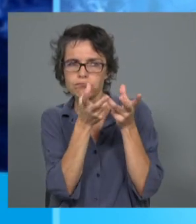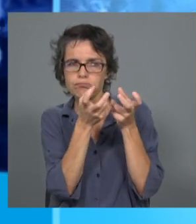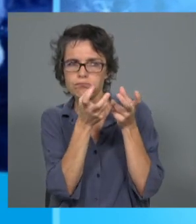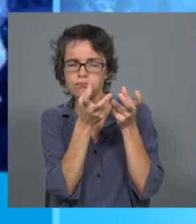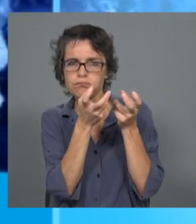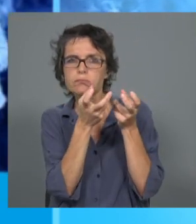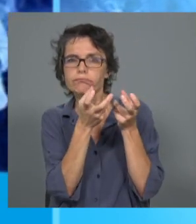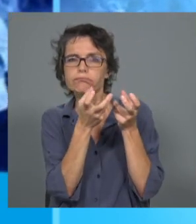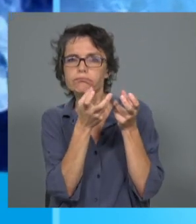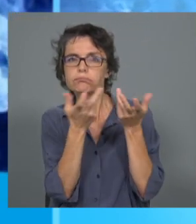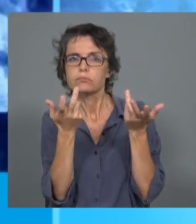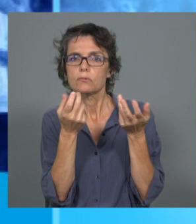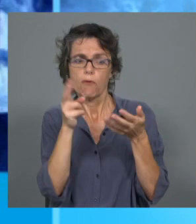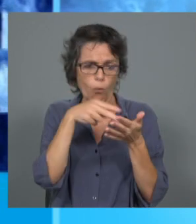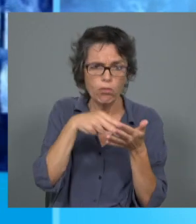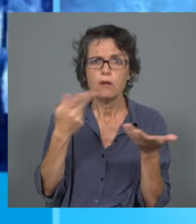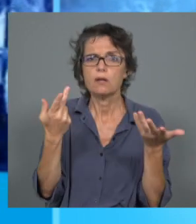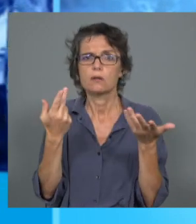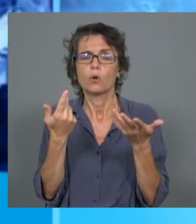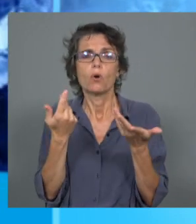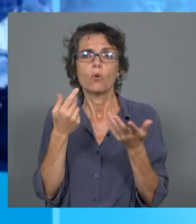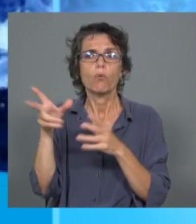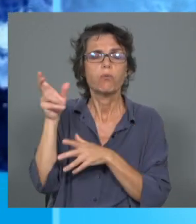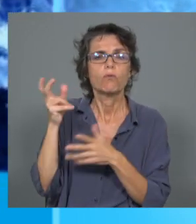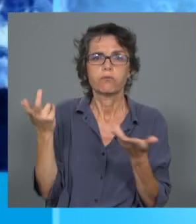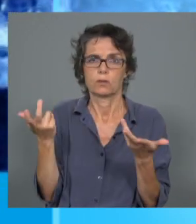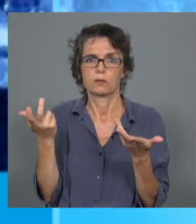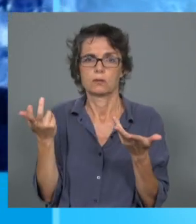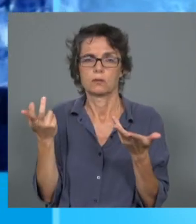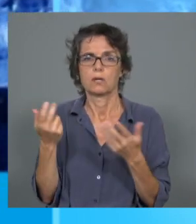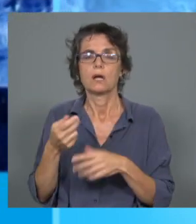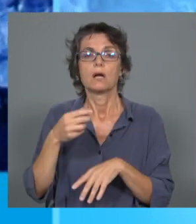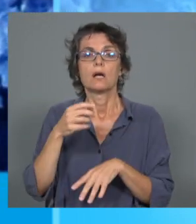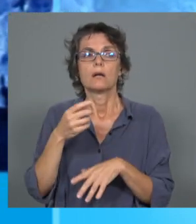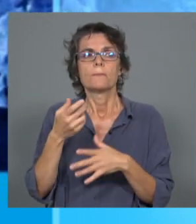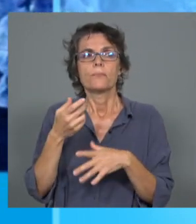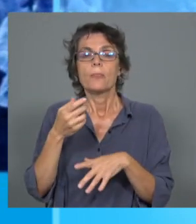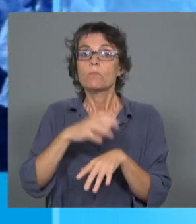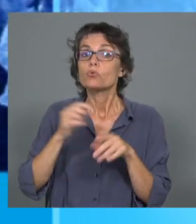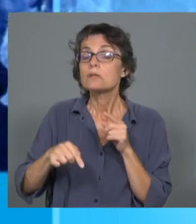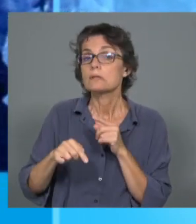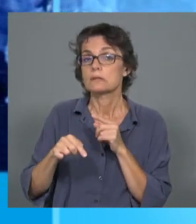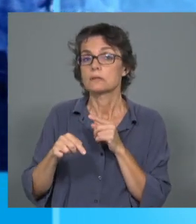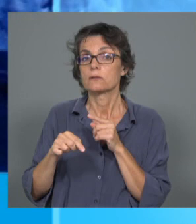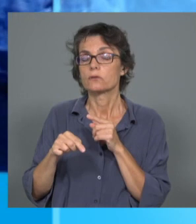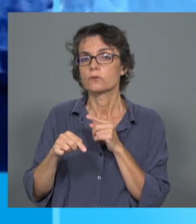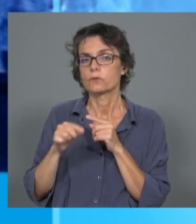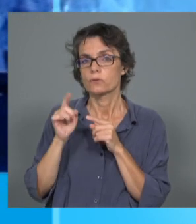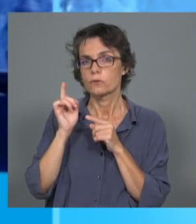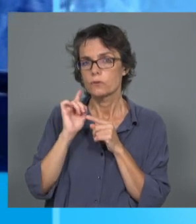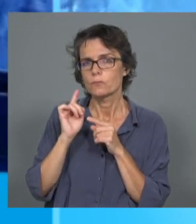ver, ou a ouvir, ou a ler, não é? Portanto, nesse sentido, acho que é preciso não resvalar para a ideia temos